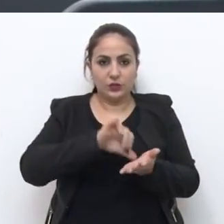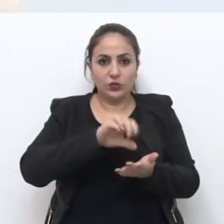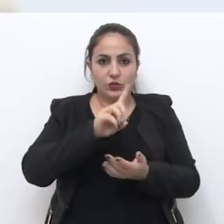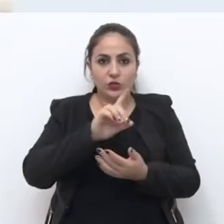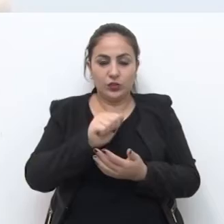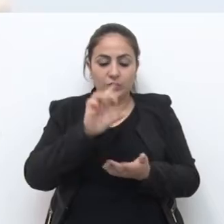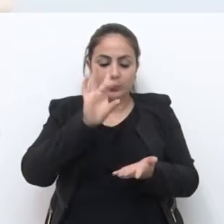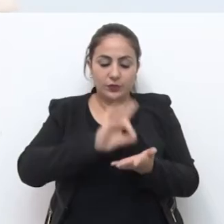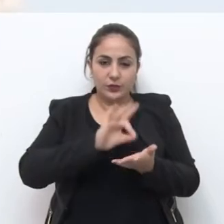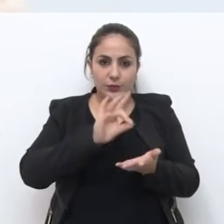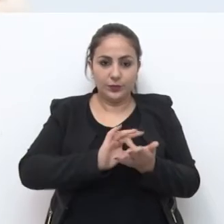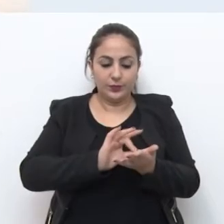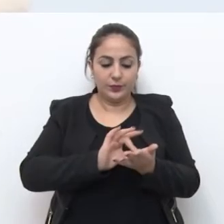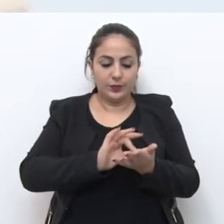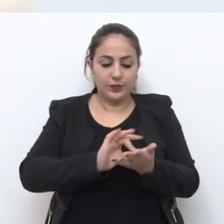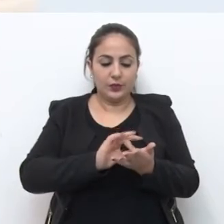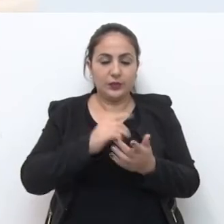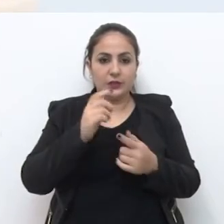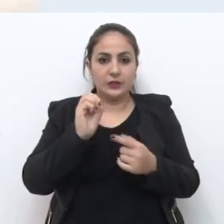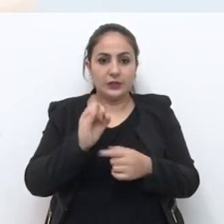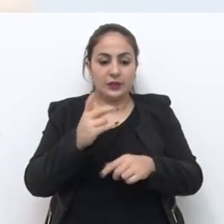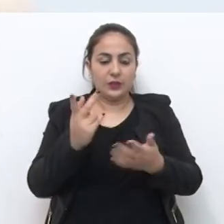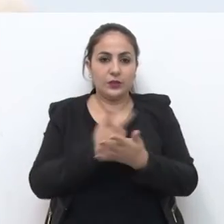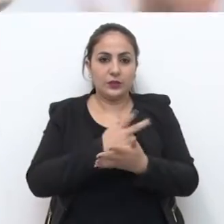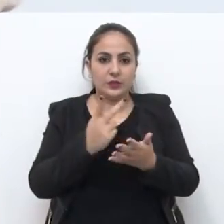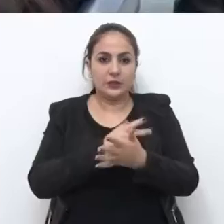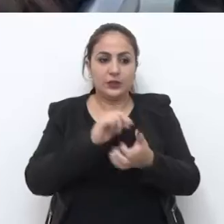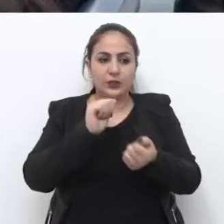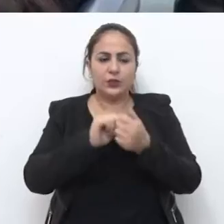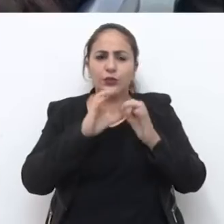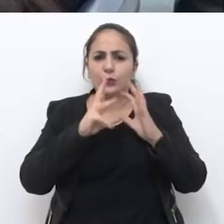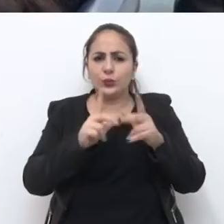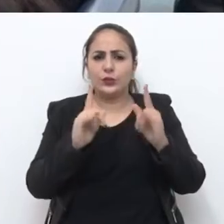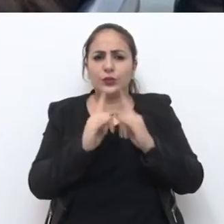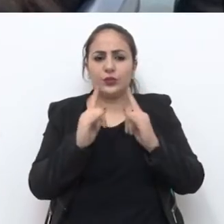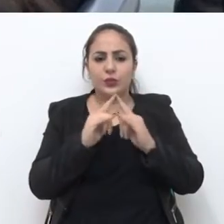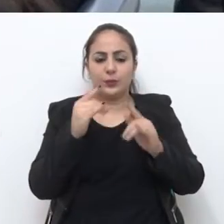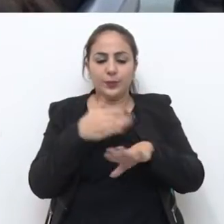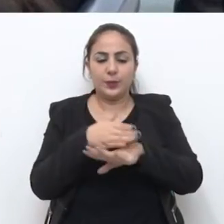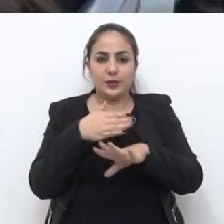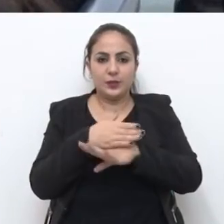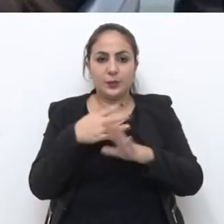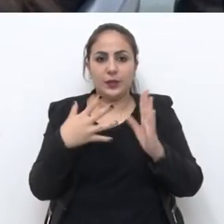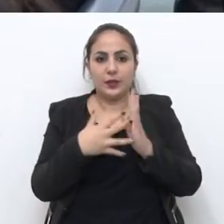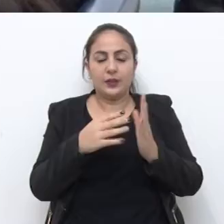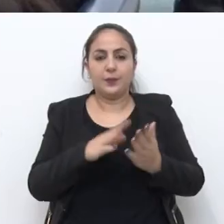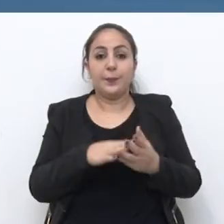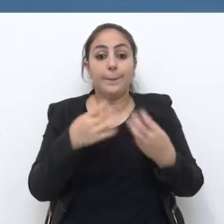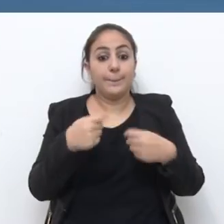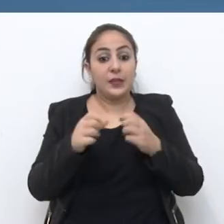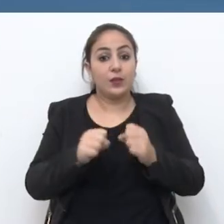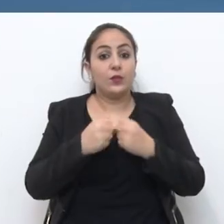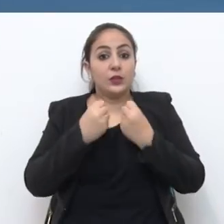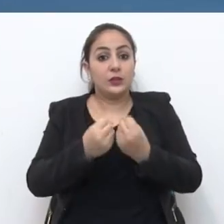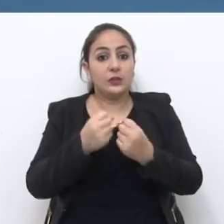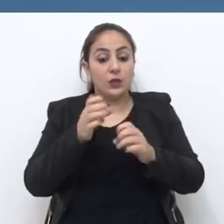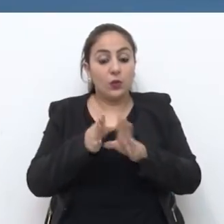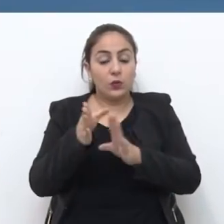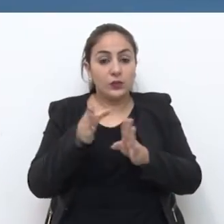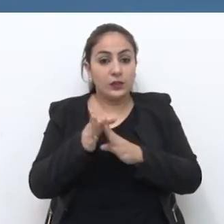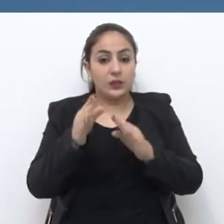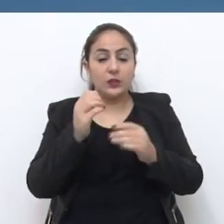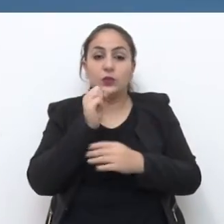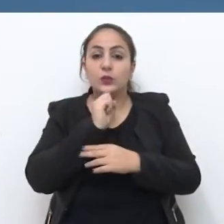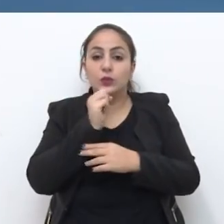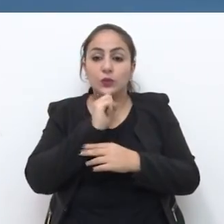Idoso será plenamente efetivado quando houver a união de todas as entidades que integram a rede. Precisa fortalecer o nosso